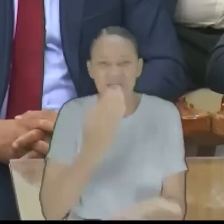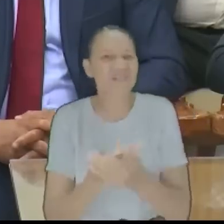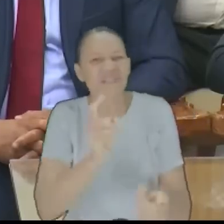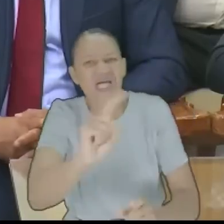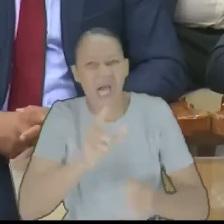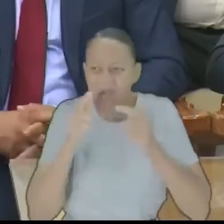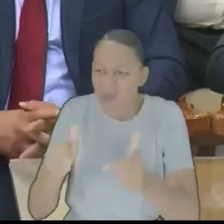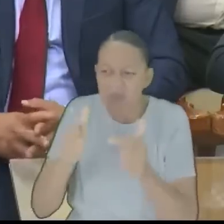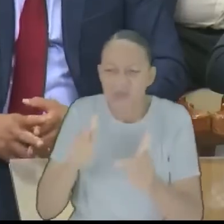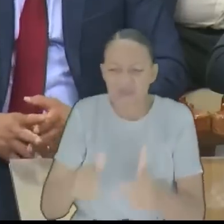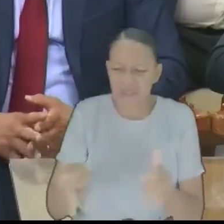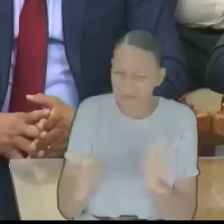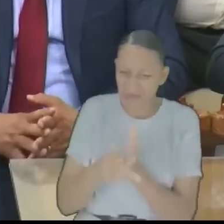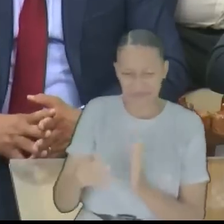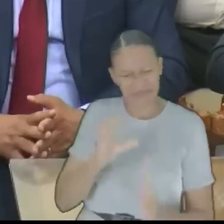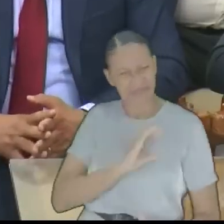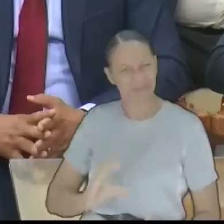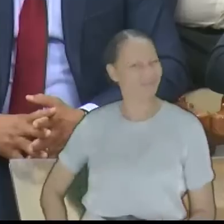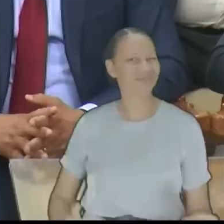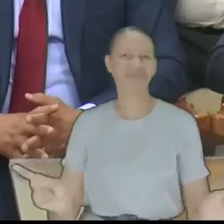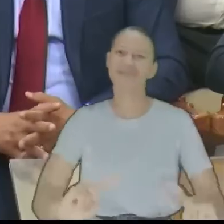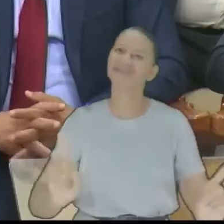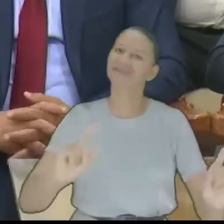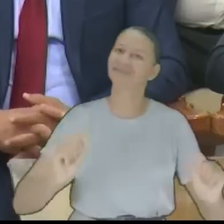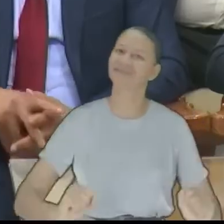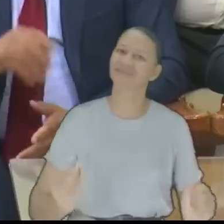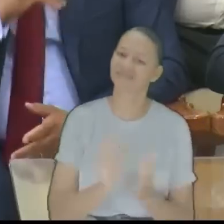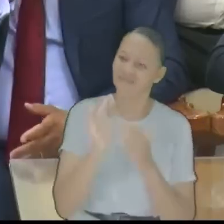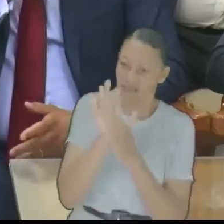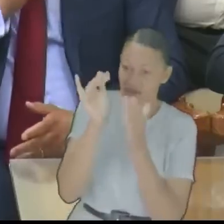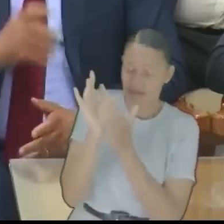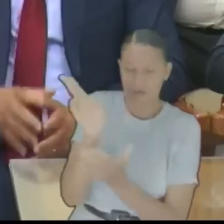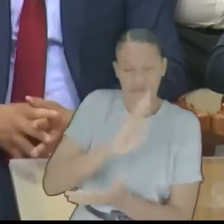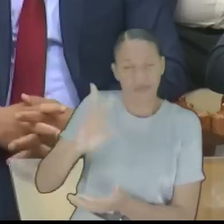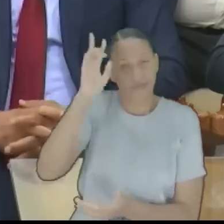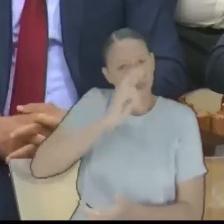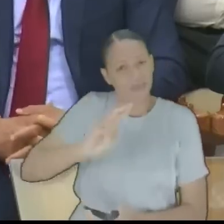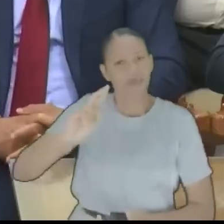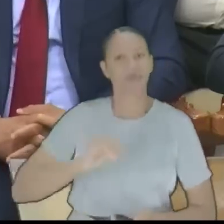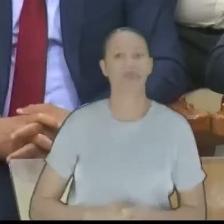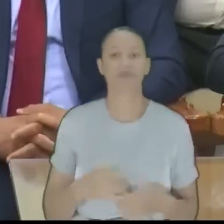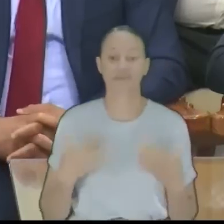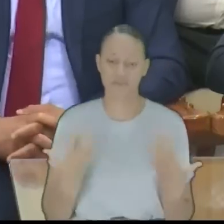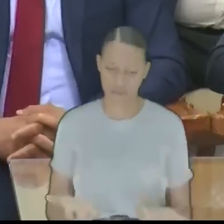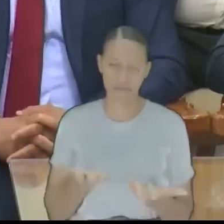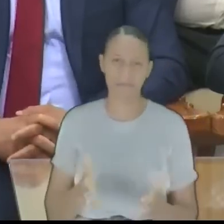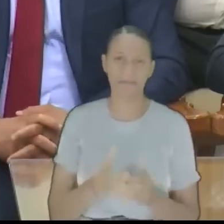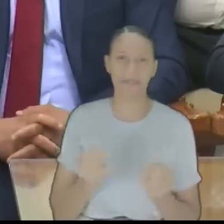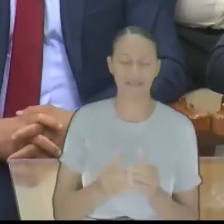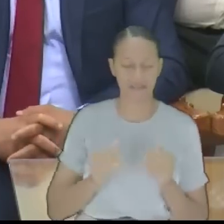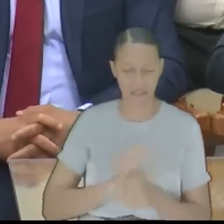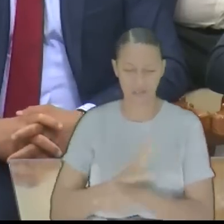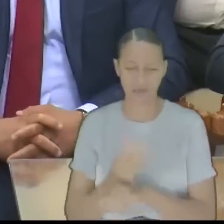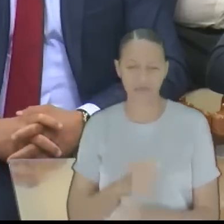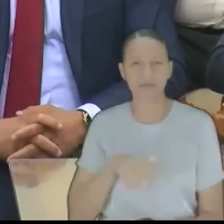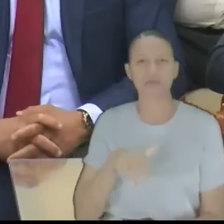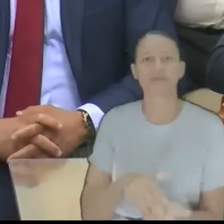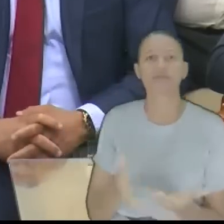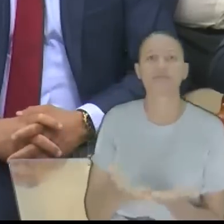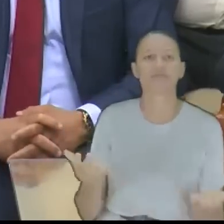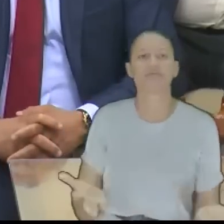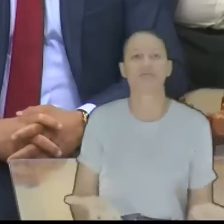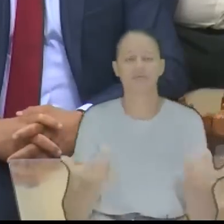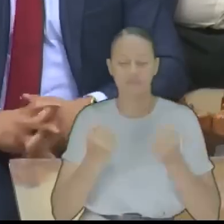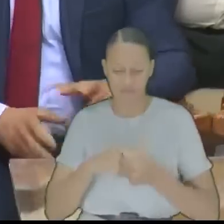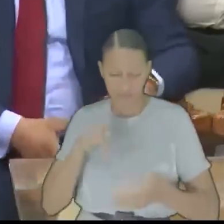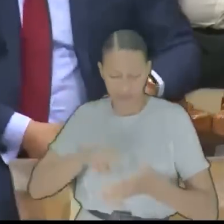deixe zombar do seu Cristo. Louvado seja o nome do Senhor. E eu pediria que a igreja ficasse de pé, e vamos